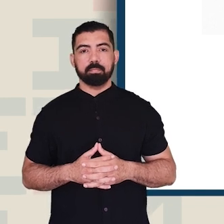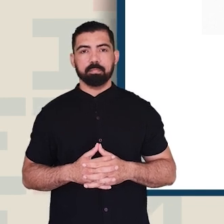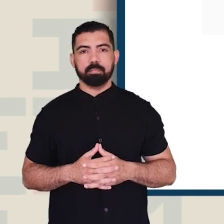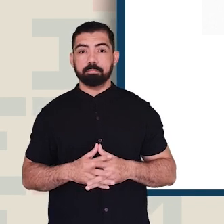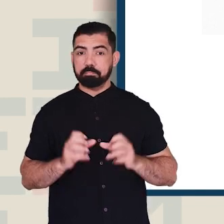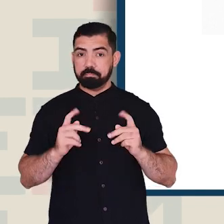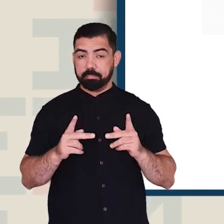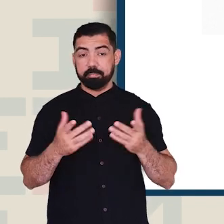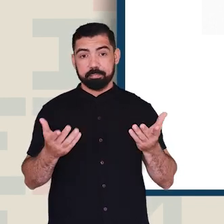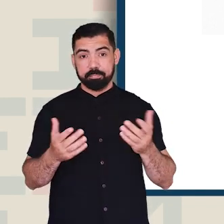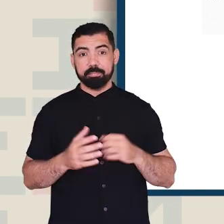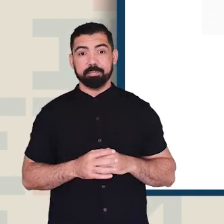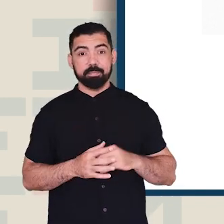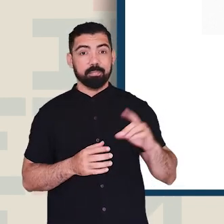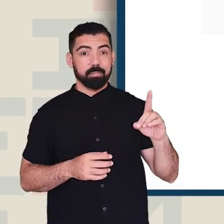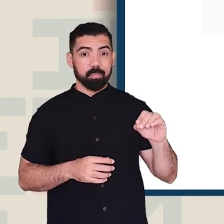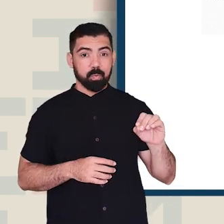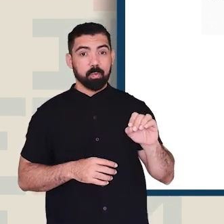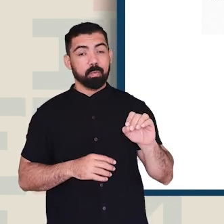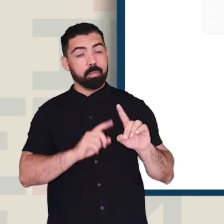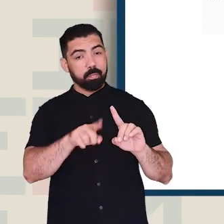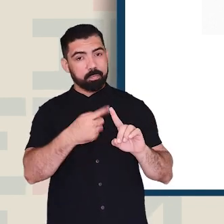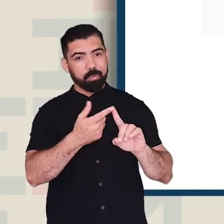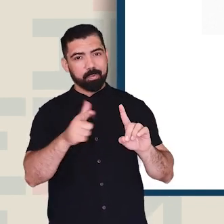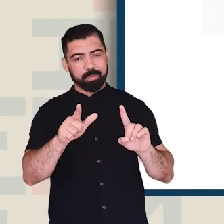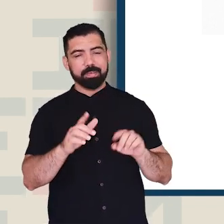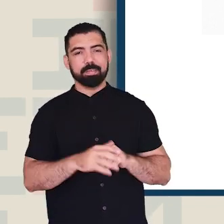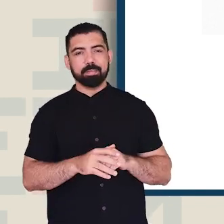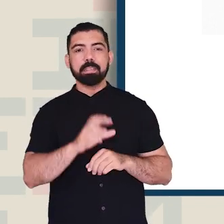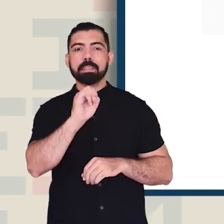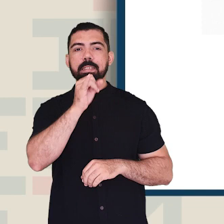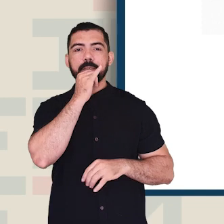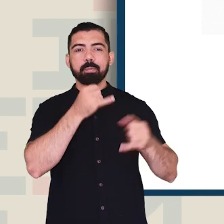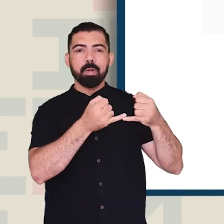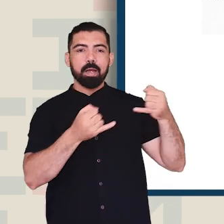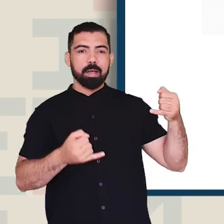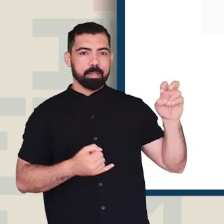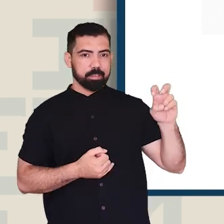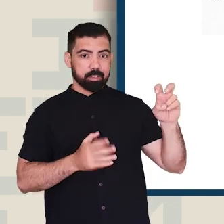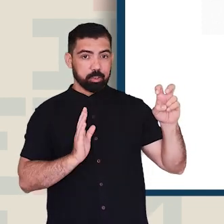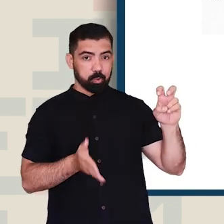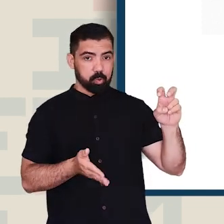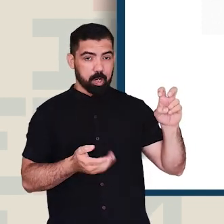Tá? Dó maior. Então, partindo da quinta corda já dá.